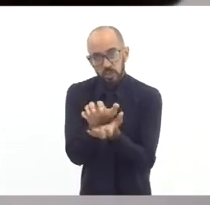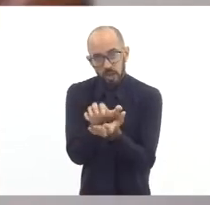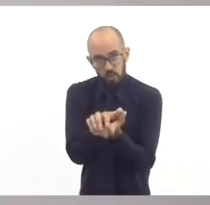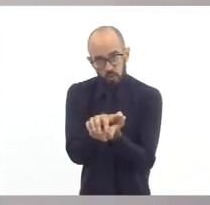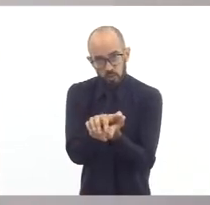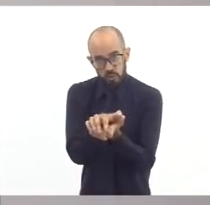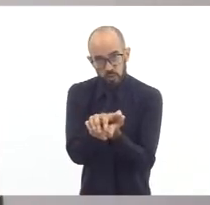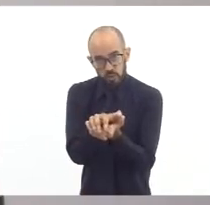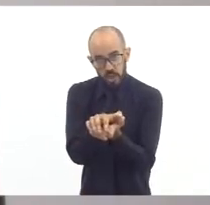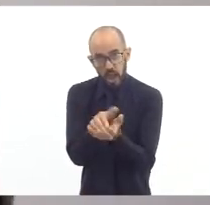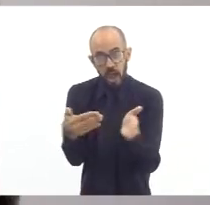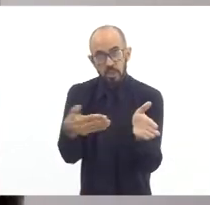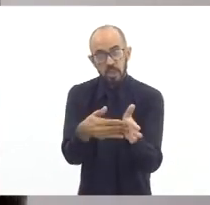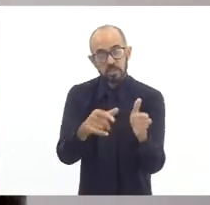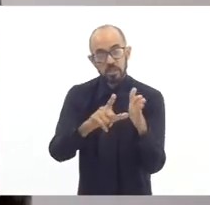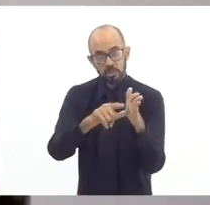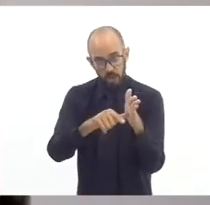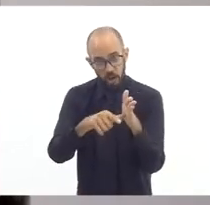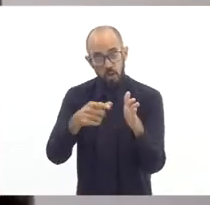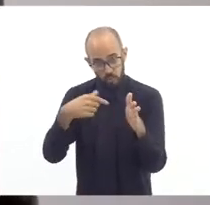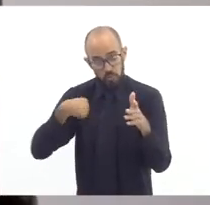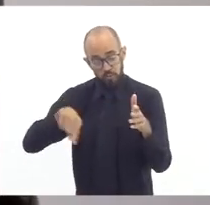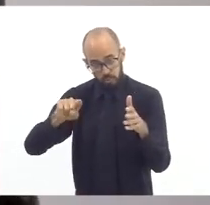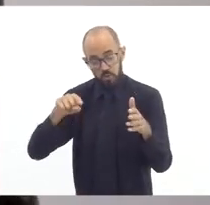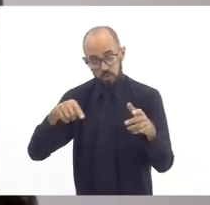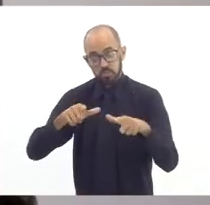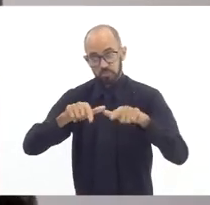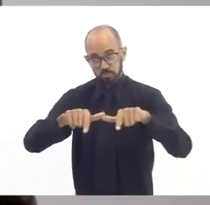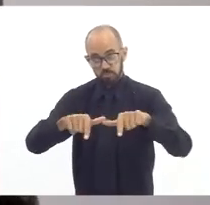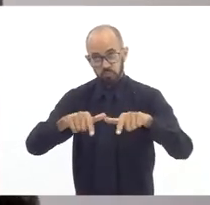de Santa Cruz a Central do Brasil. Foi quando eu peguei a Covid,